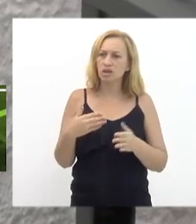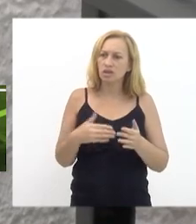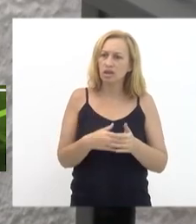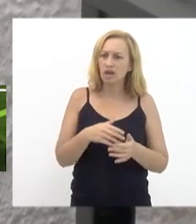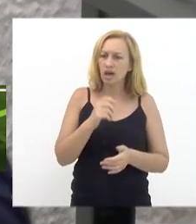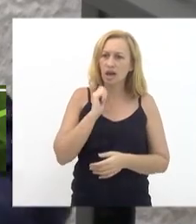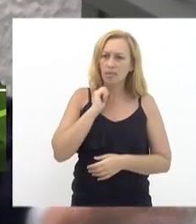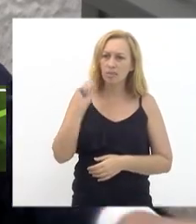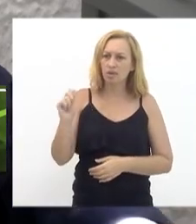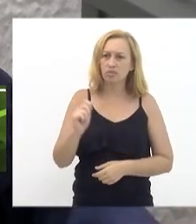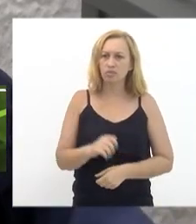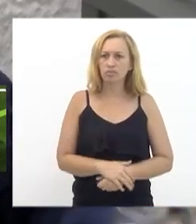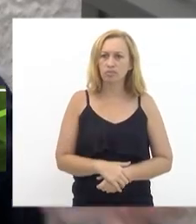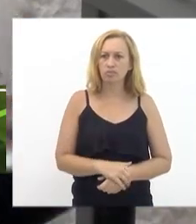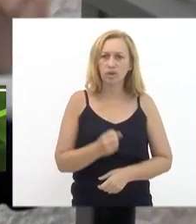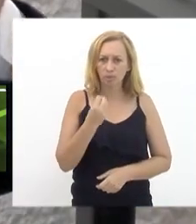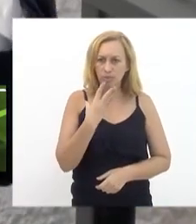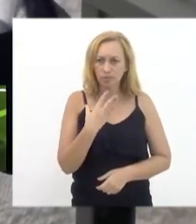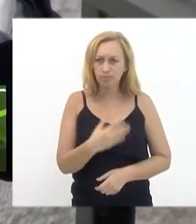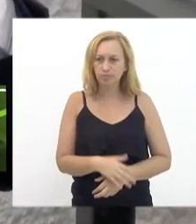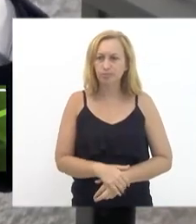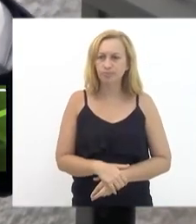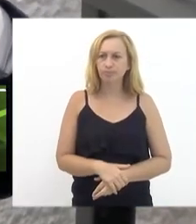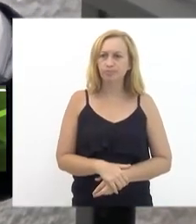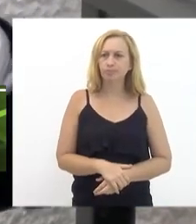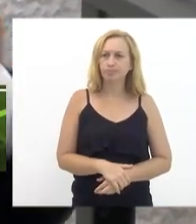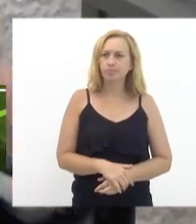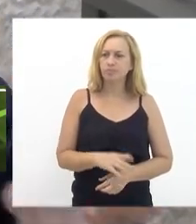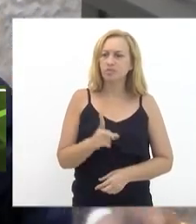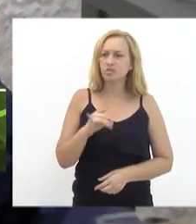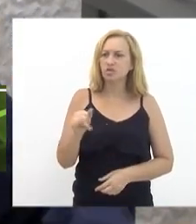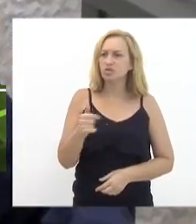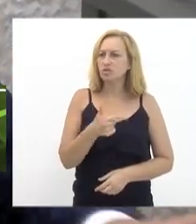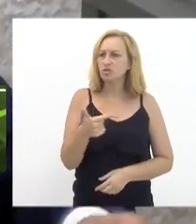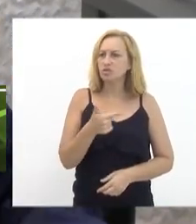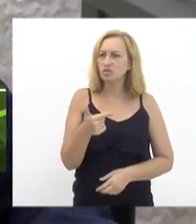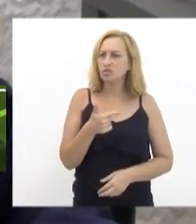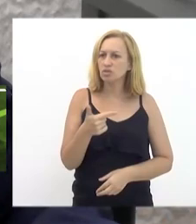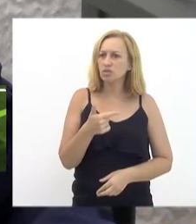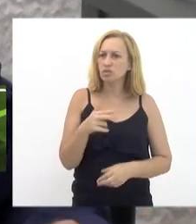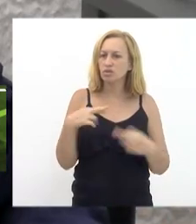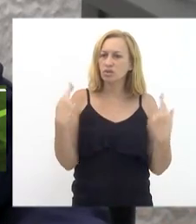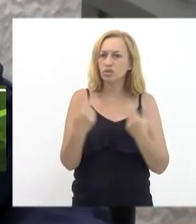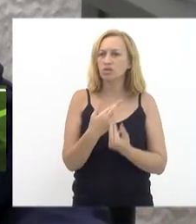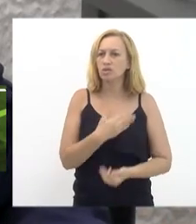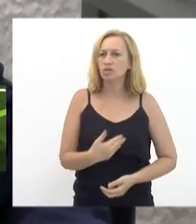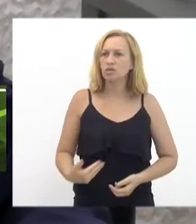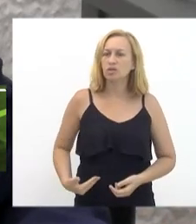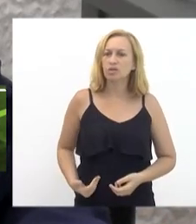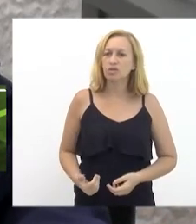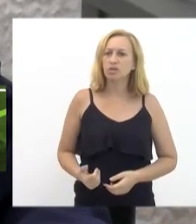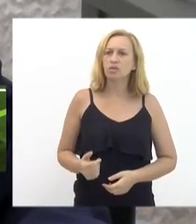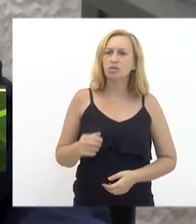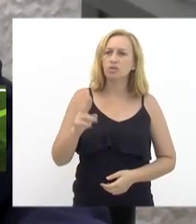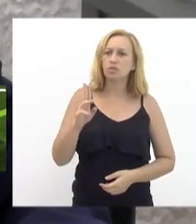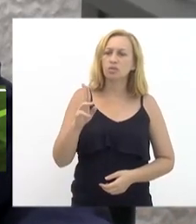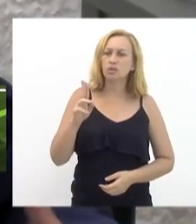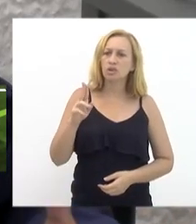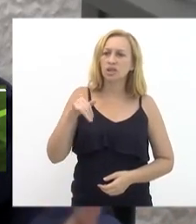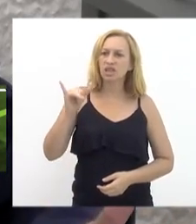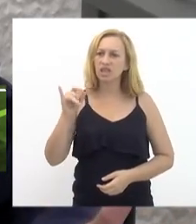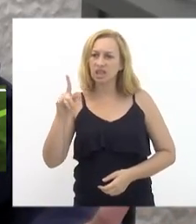sítio não tá com nojo tá bom dia 22 nós vamos fazer a audiência pública no auditório da unig